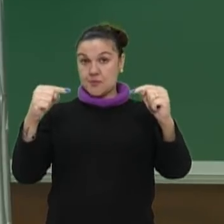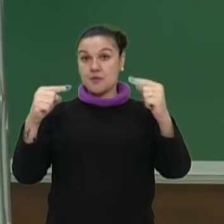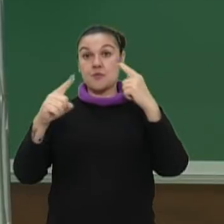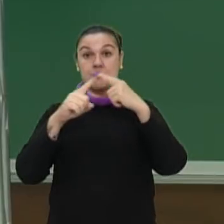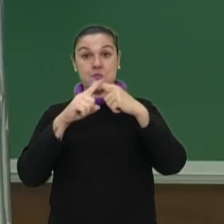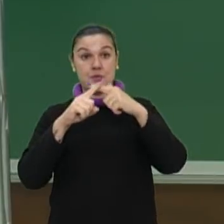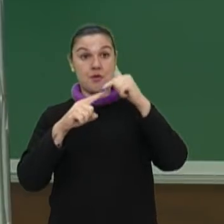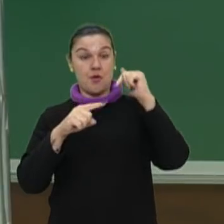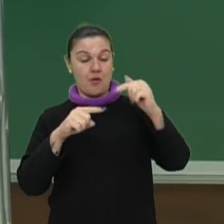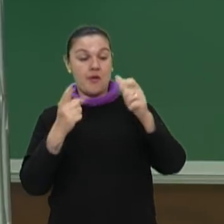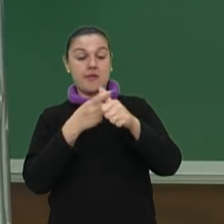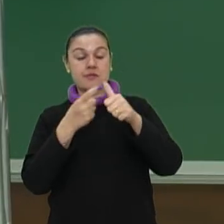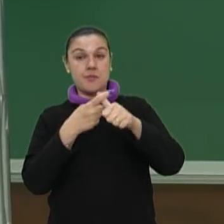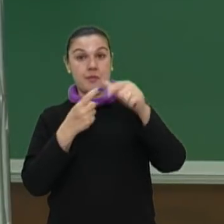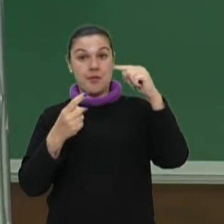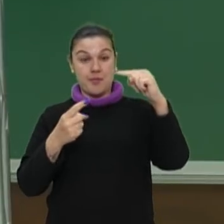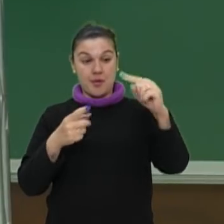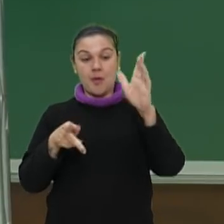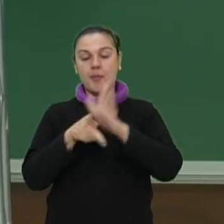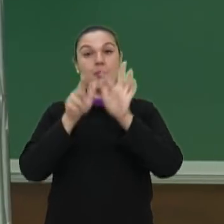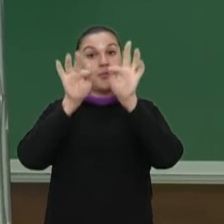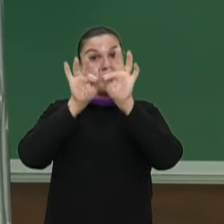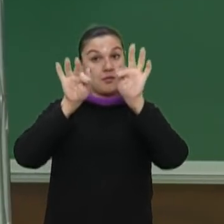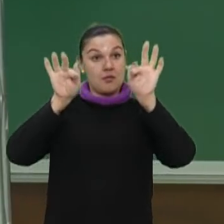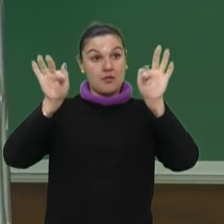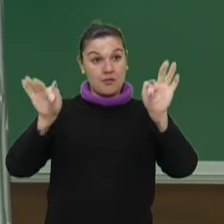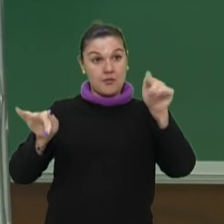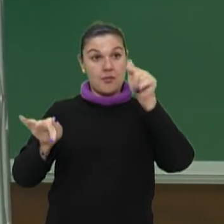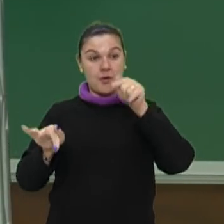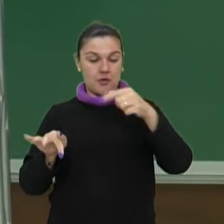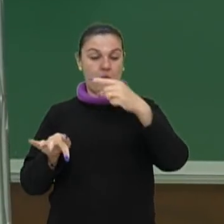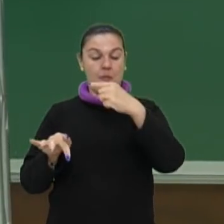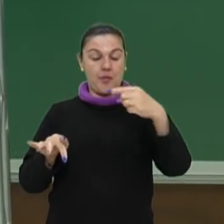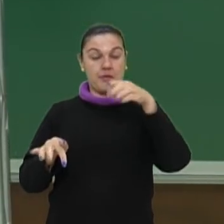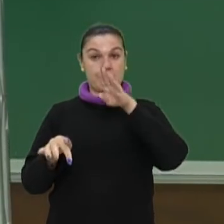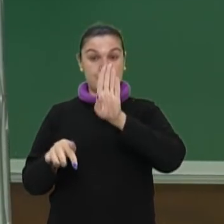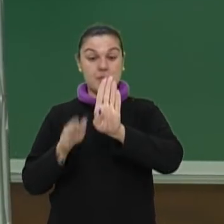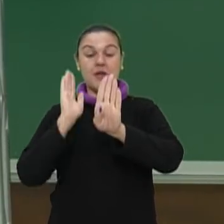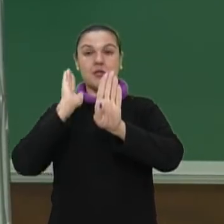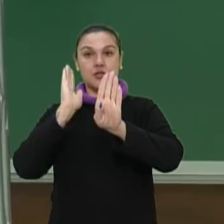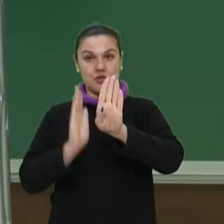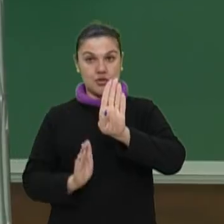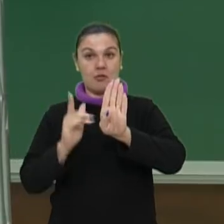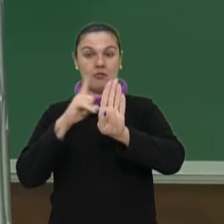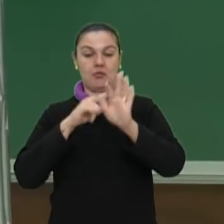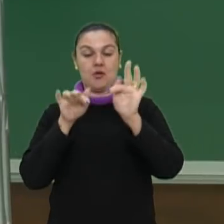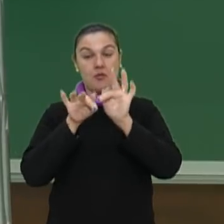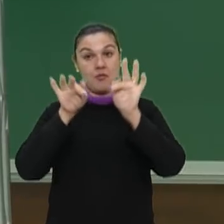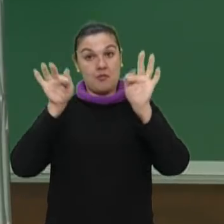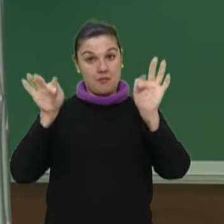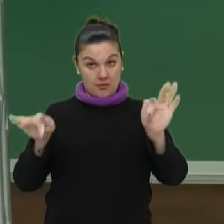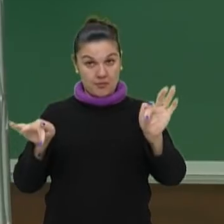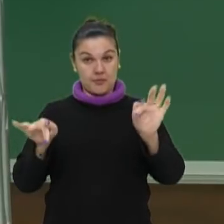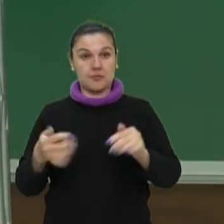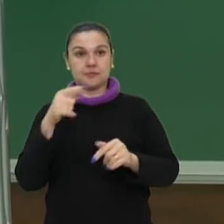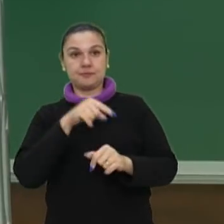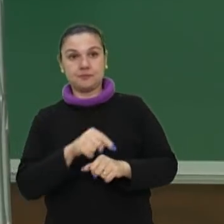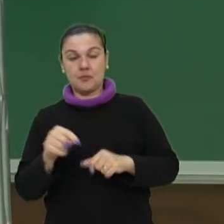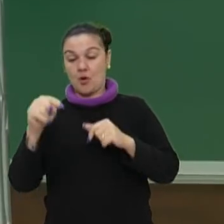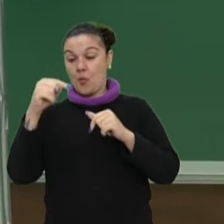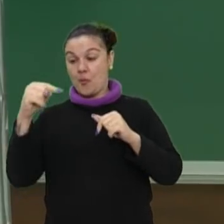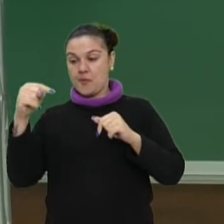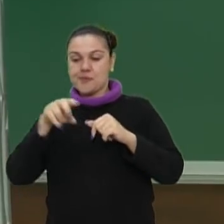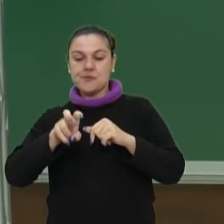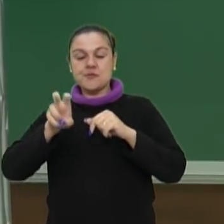retomando que esse primeiro menos que aparece aqui é referente a esse menos que está na fórmula. O menos de dentro